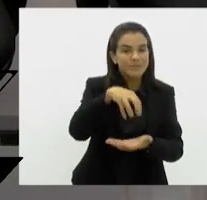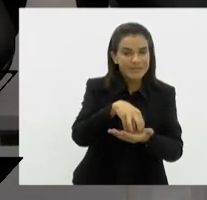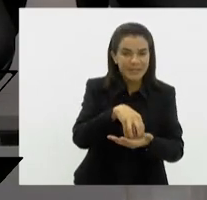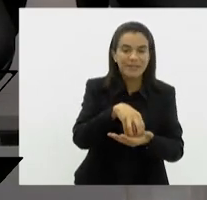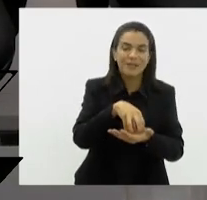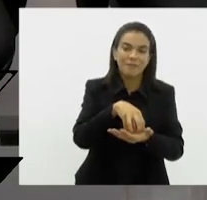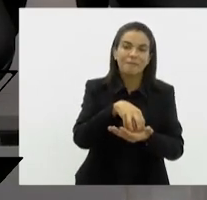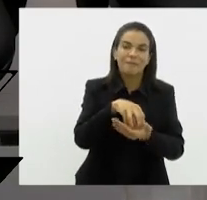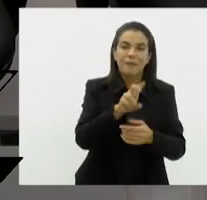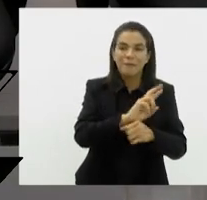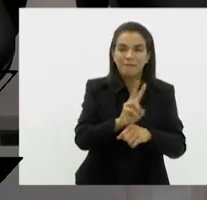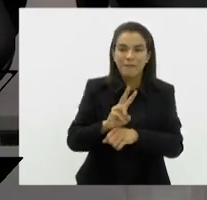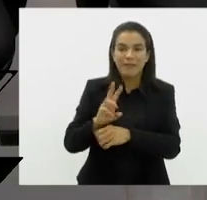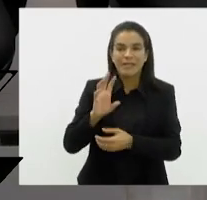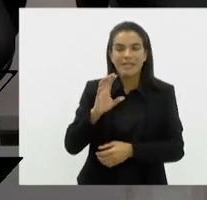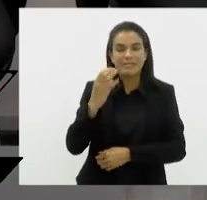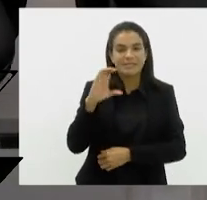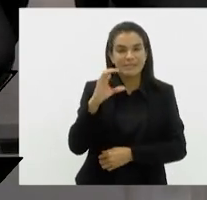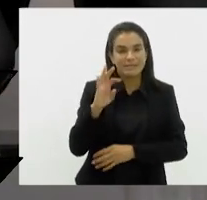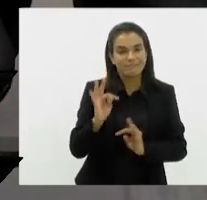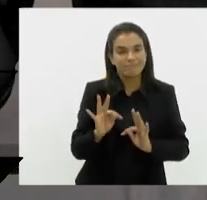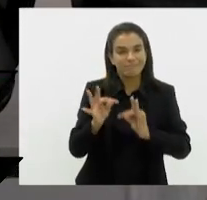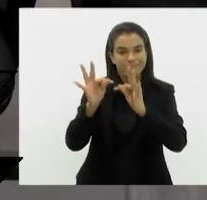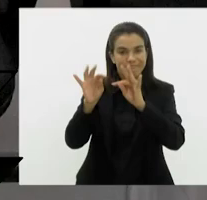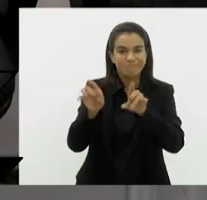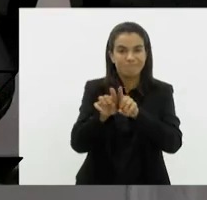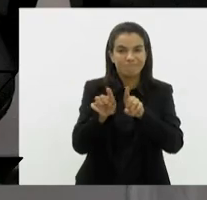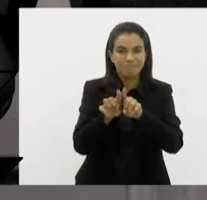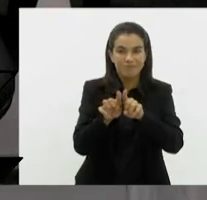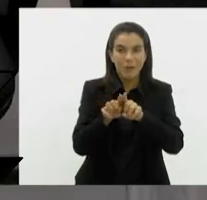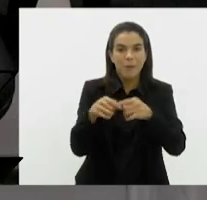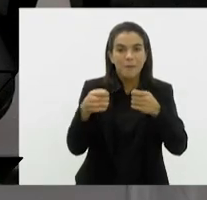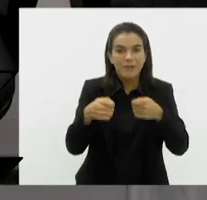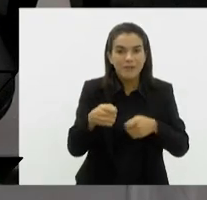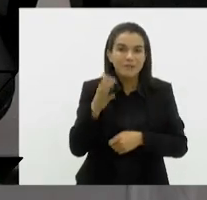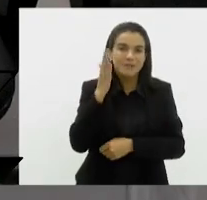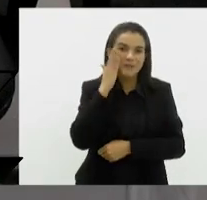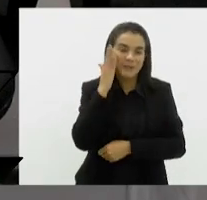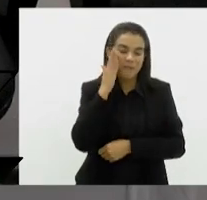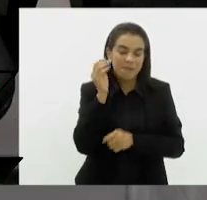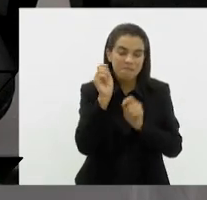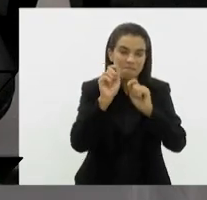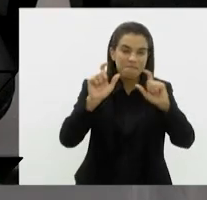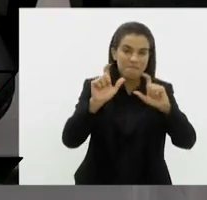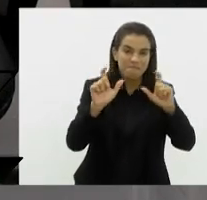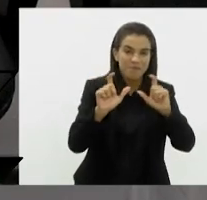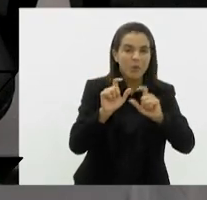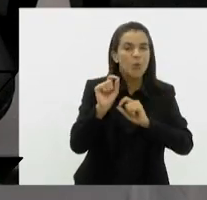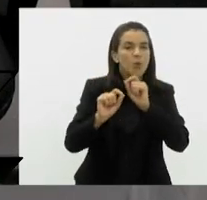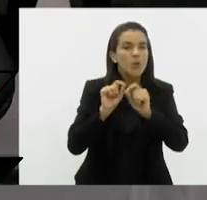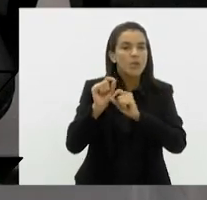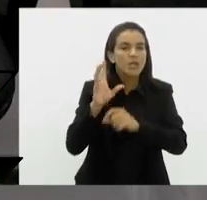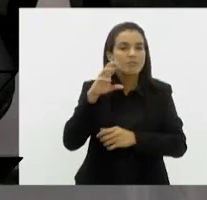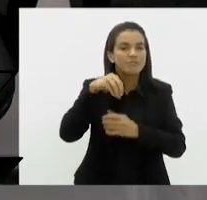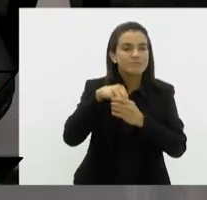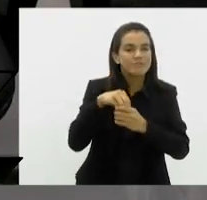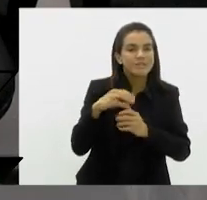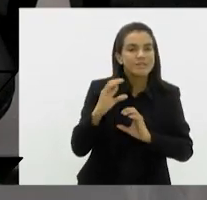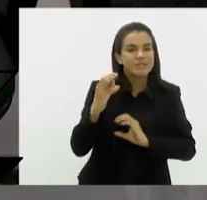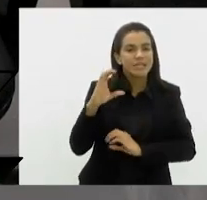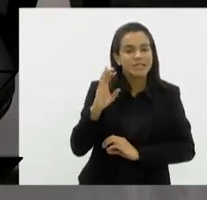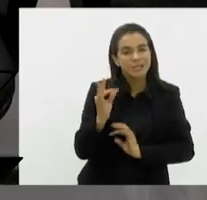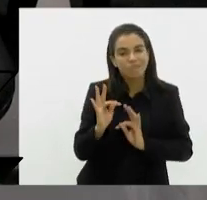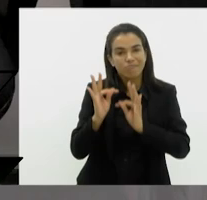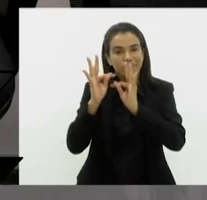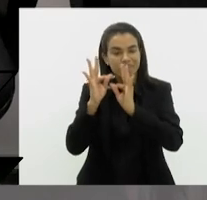da Comissão da Ciência e Tecnologia, né, como a gente precisa saber, tá atenta ao que a gente tem de ciência e tecnologia de ponta no Estado.